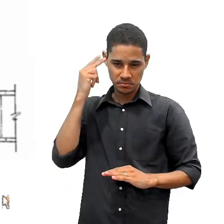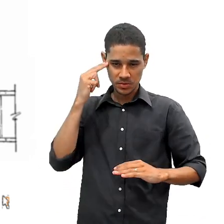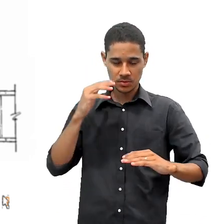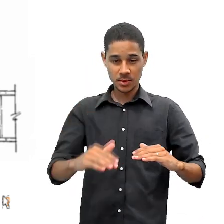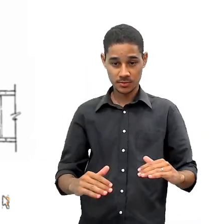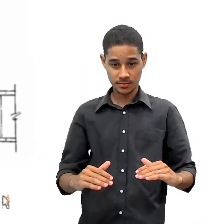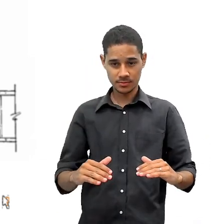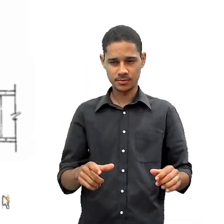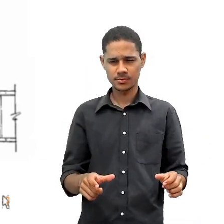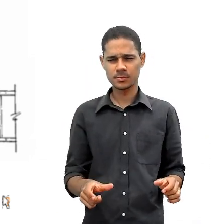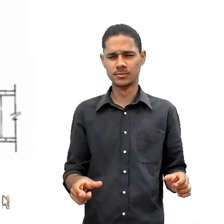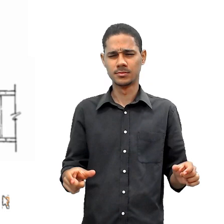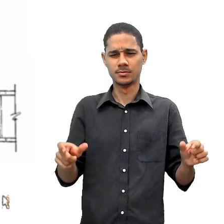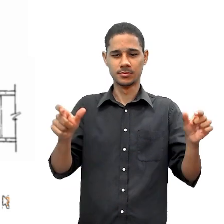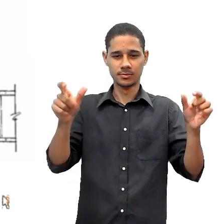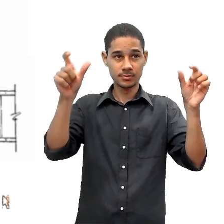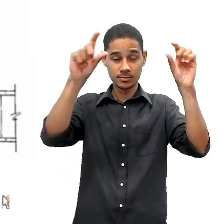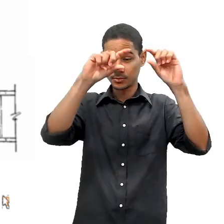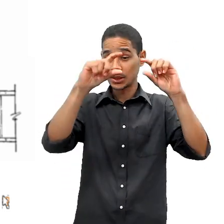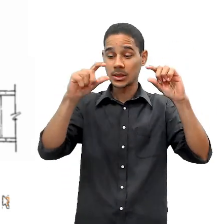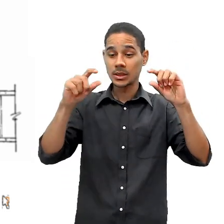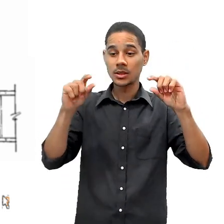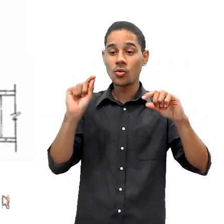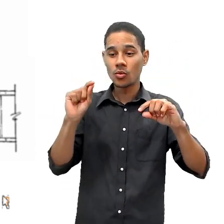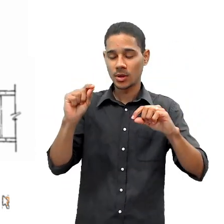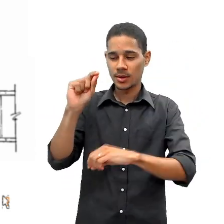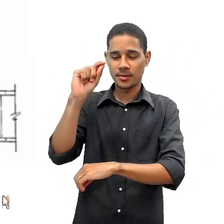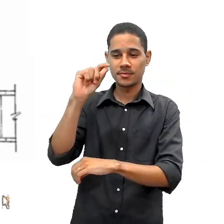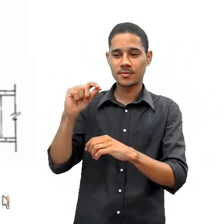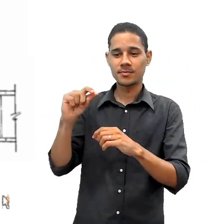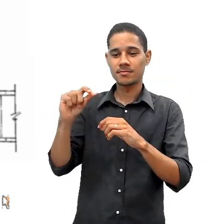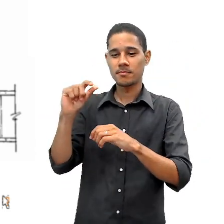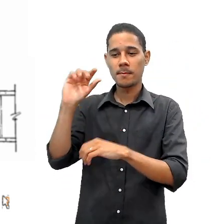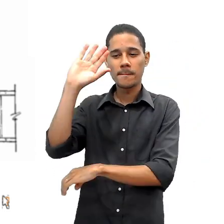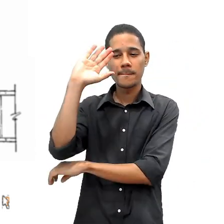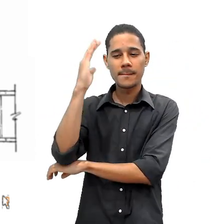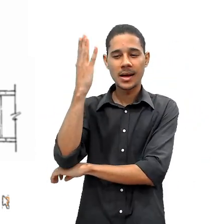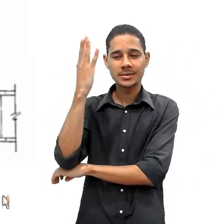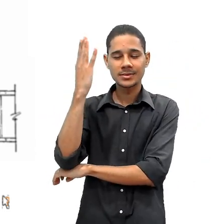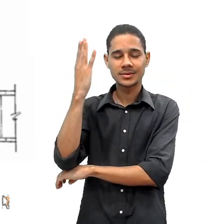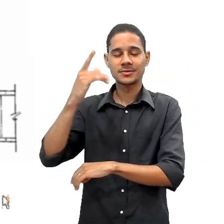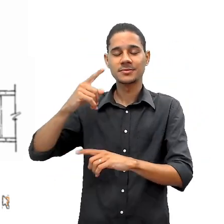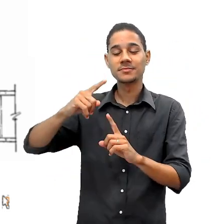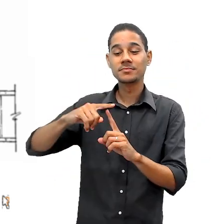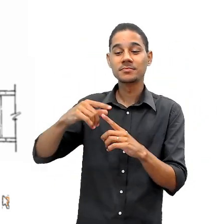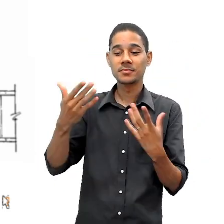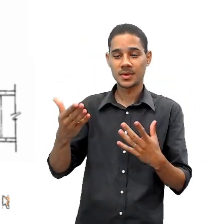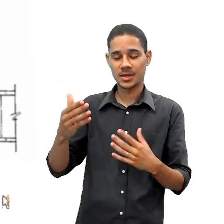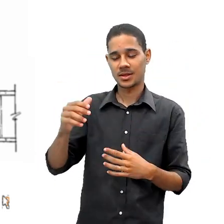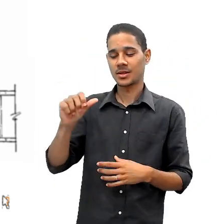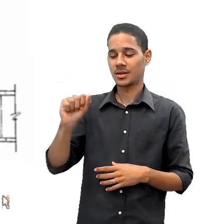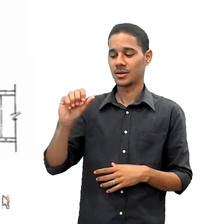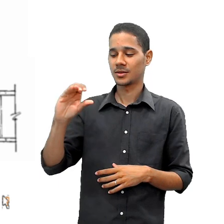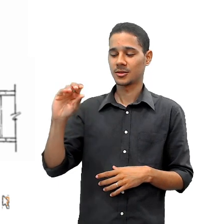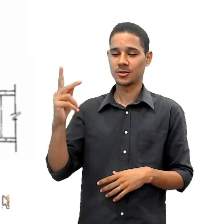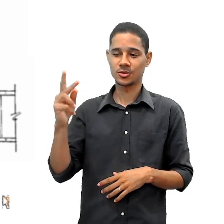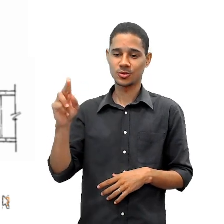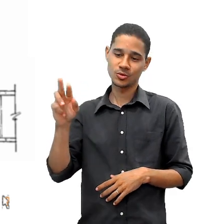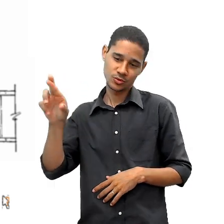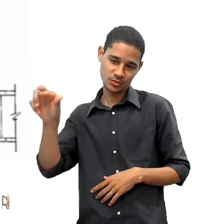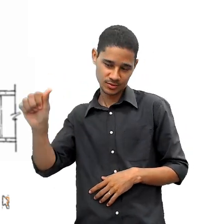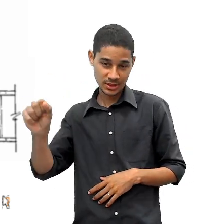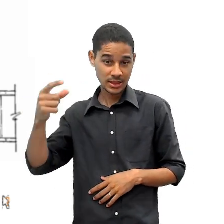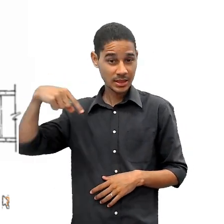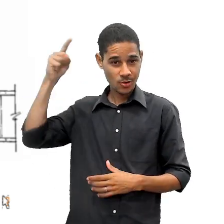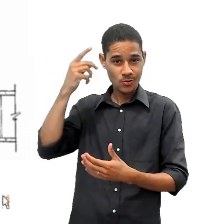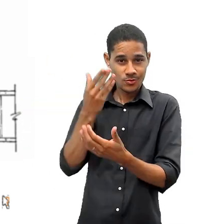vê as achuras relativas à madeira, né? Que a gente viu na aula anterior, mostrando essas achuras